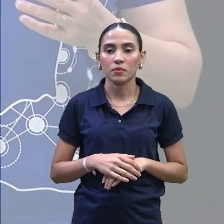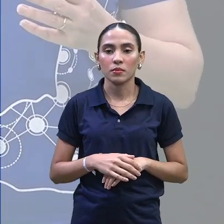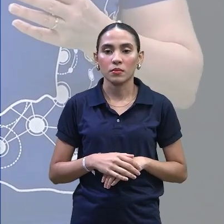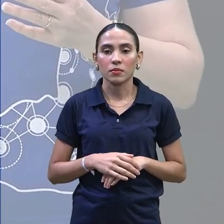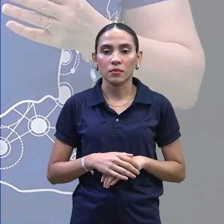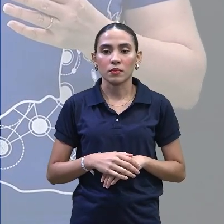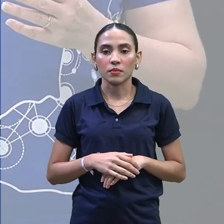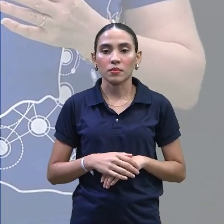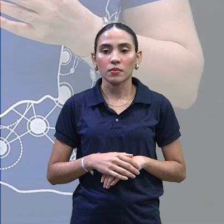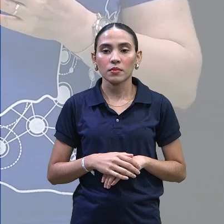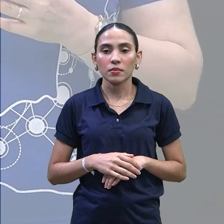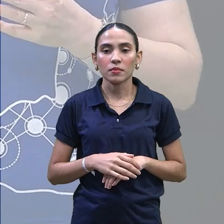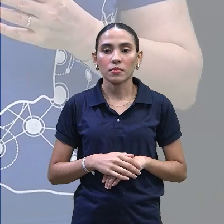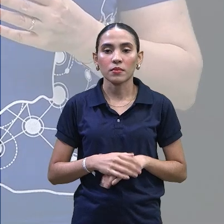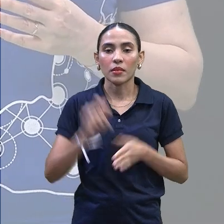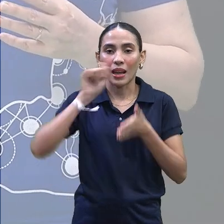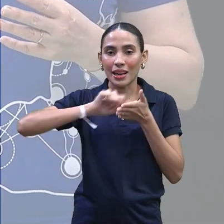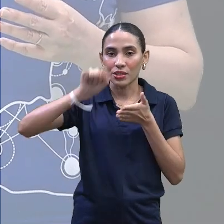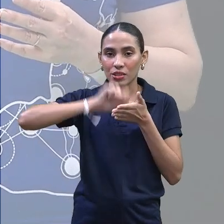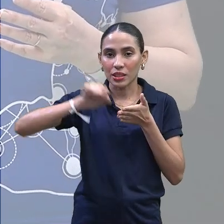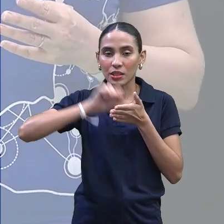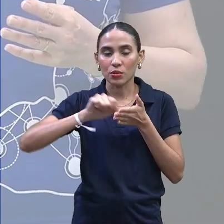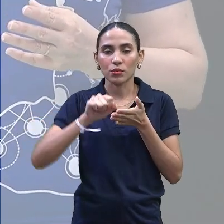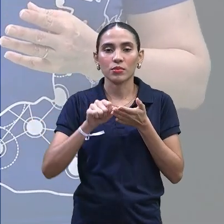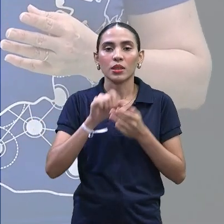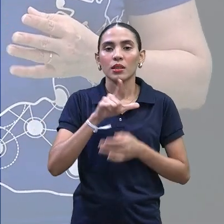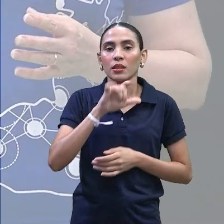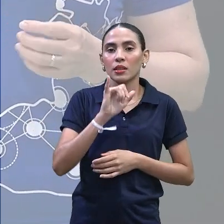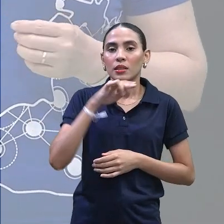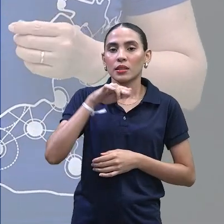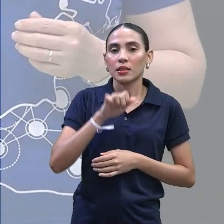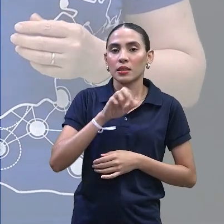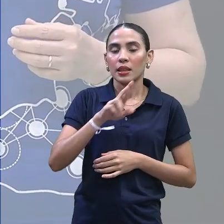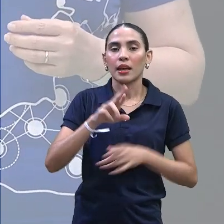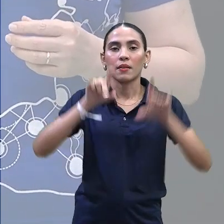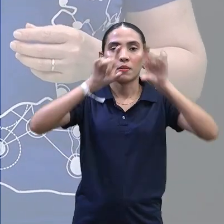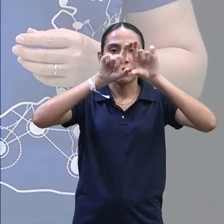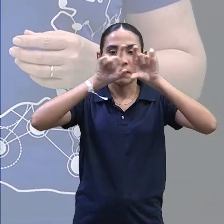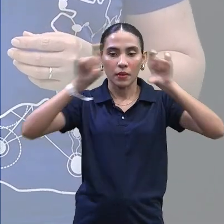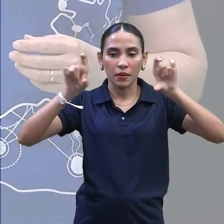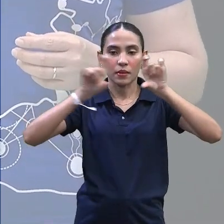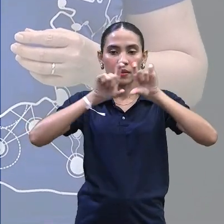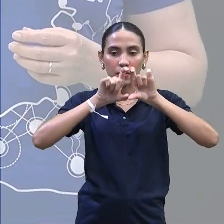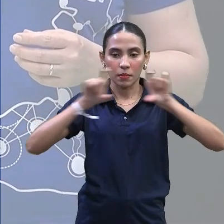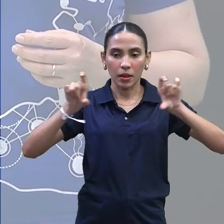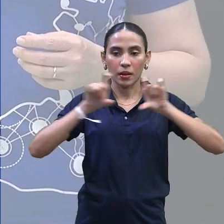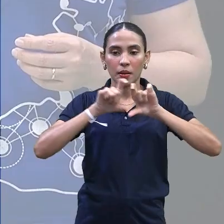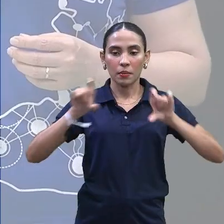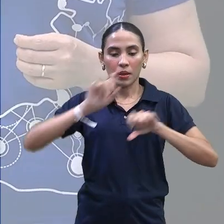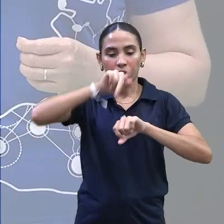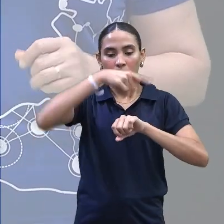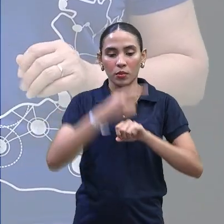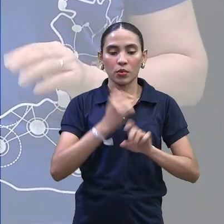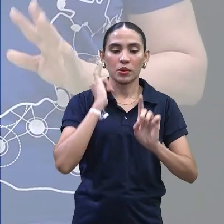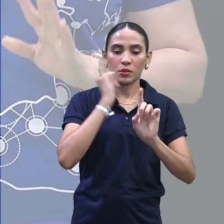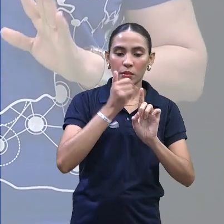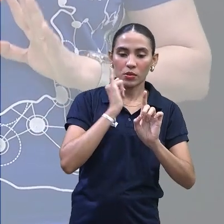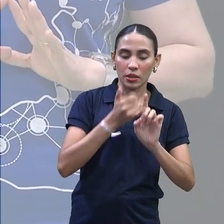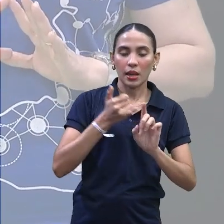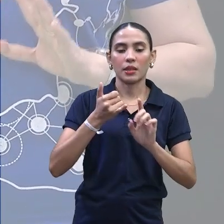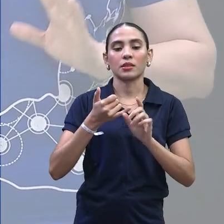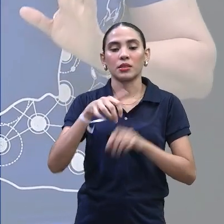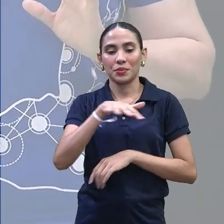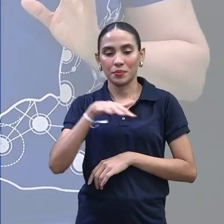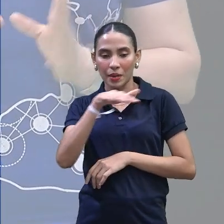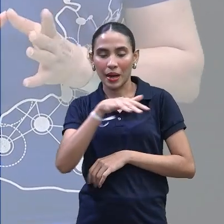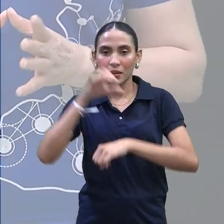ele é escrito de forma linear, né? Com os parágrafos e tudo, e vai dizendo os personagens, o espaço, o tempo,